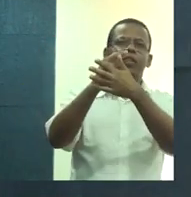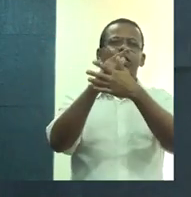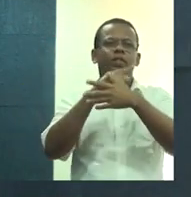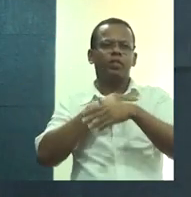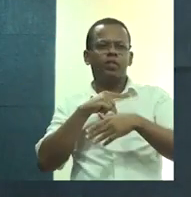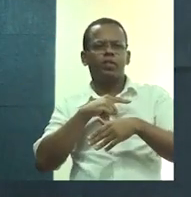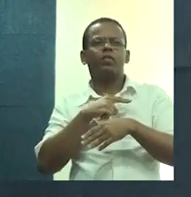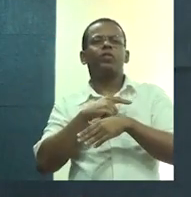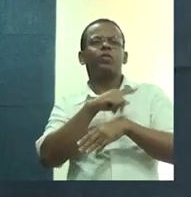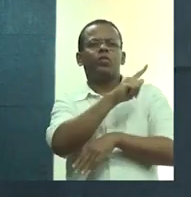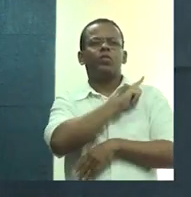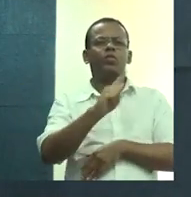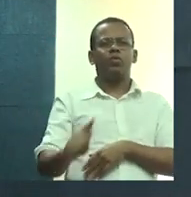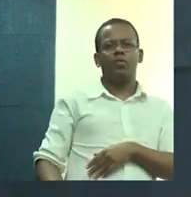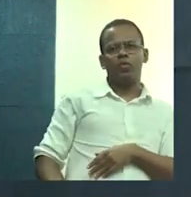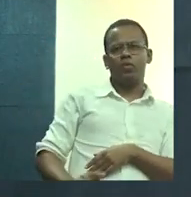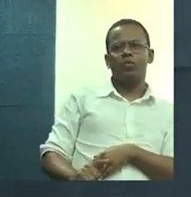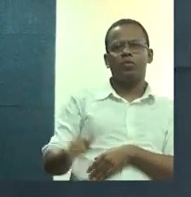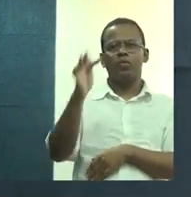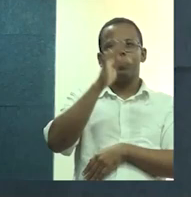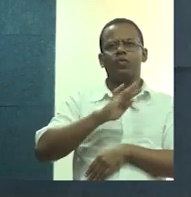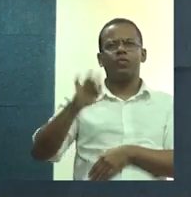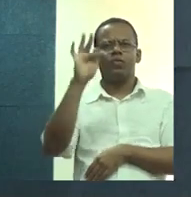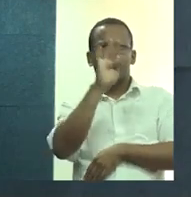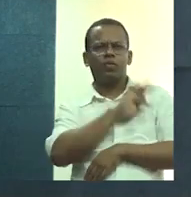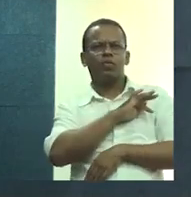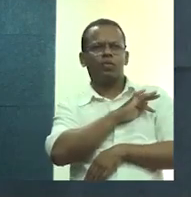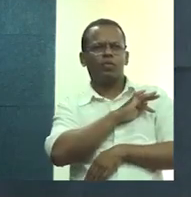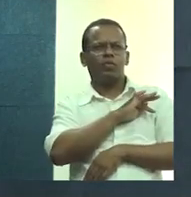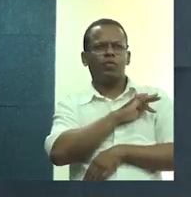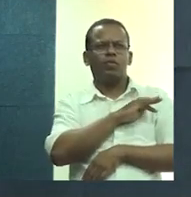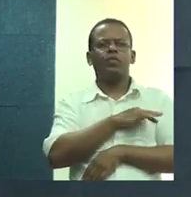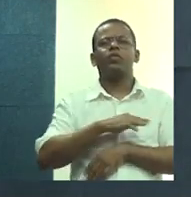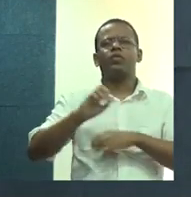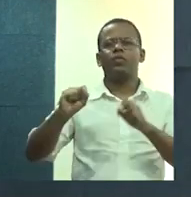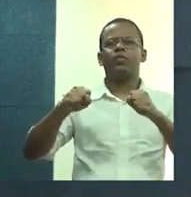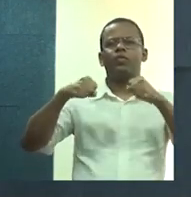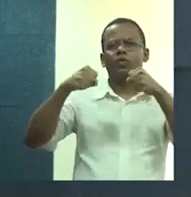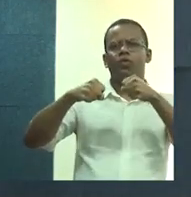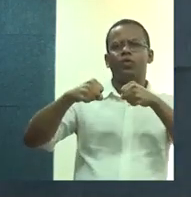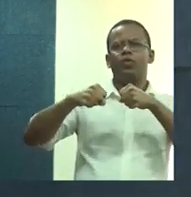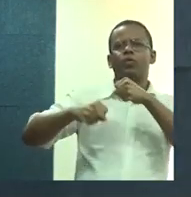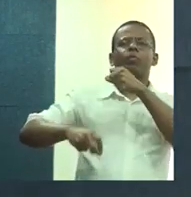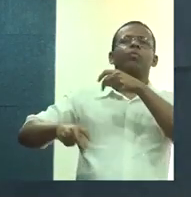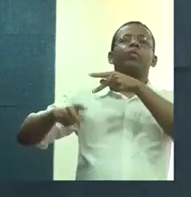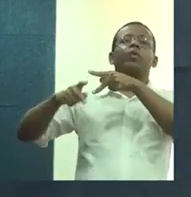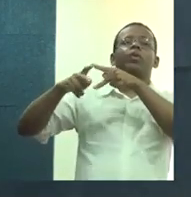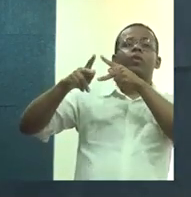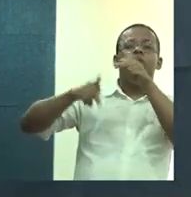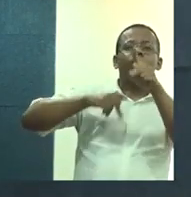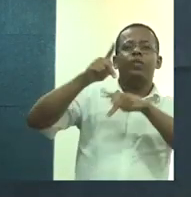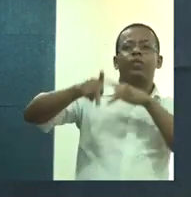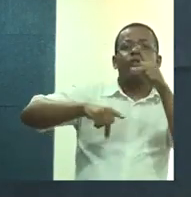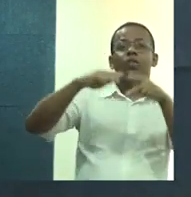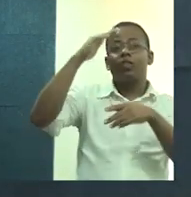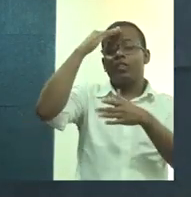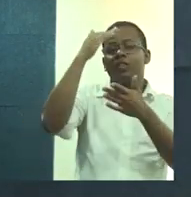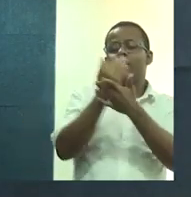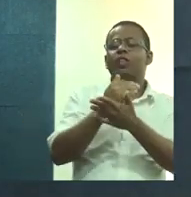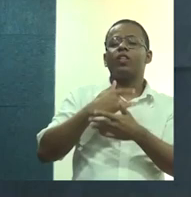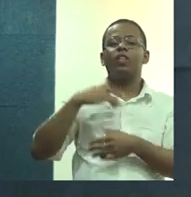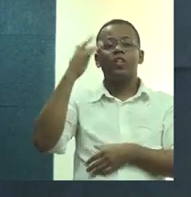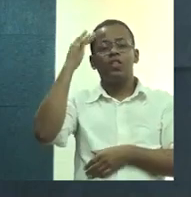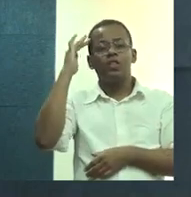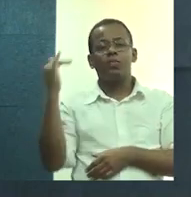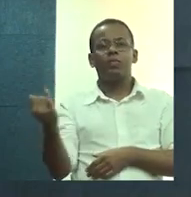implementadas pelo Governo Federal Não Foram incorporadas pela sociedade como fruto dessa luta e mobilização política e a gente acha acredita que é muito